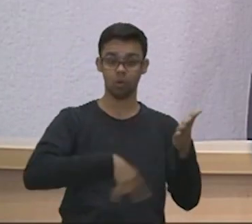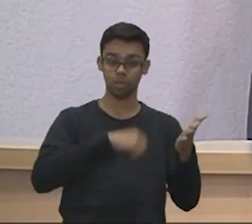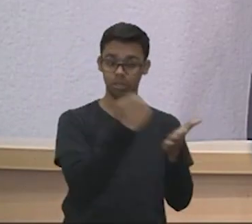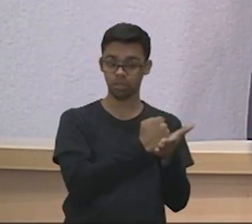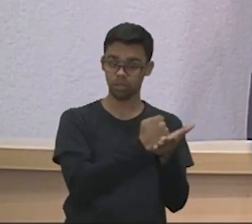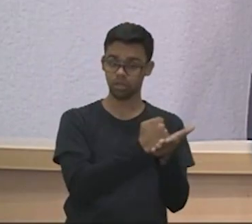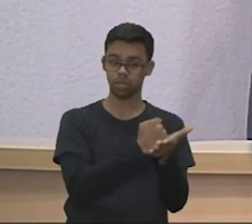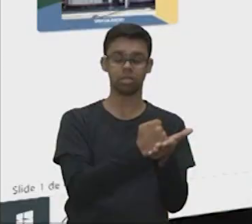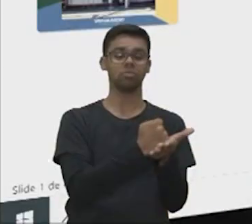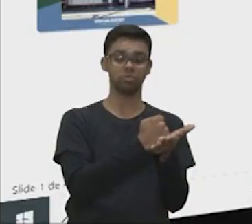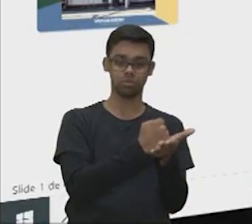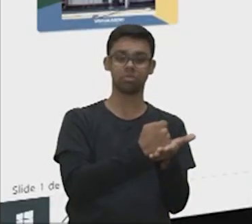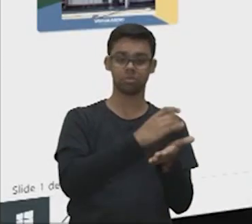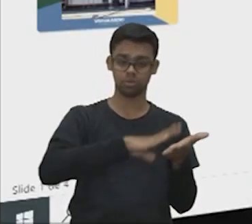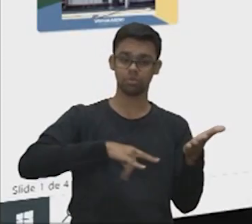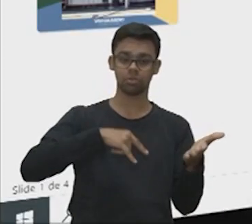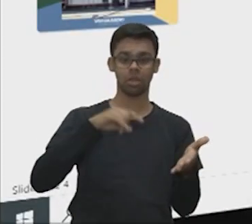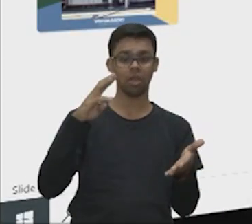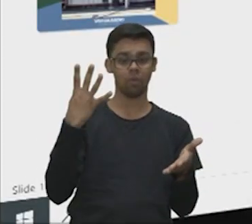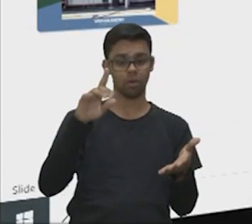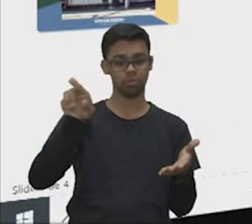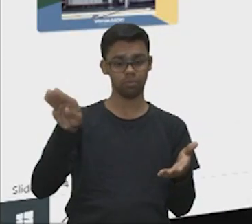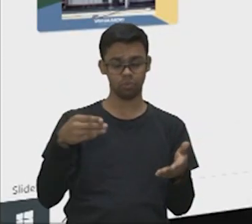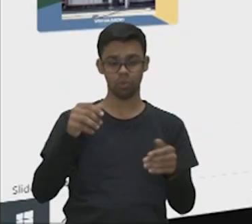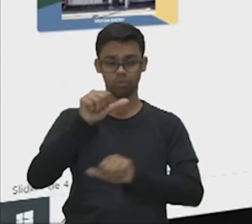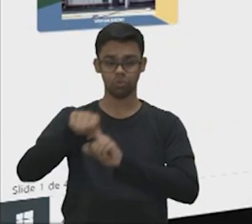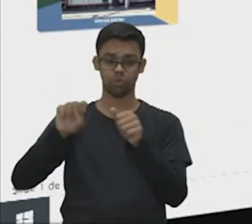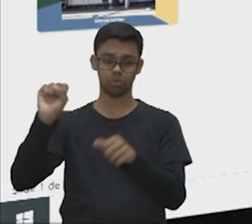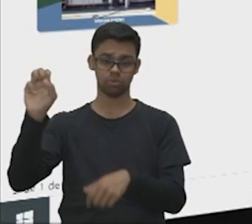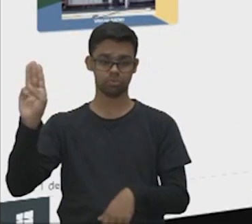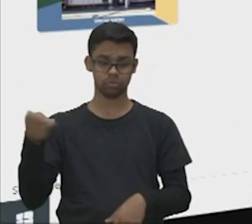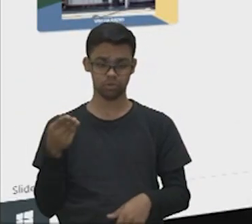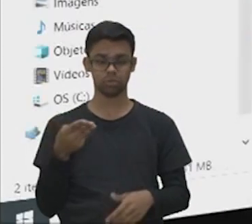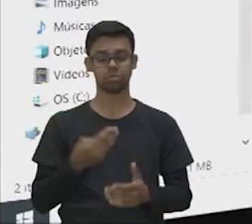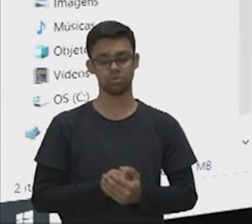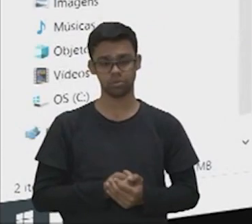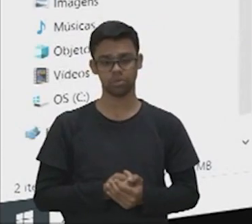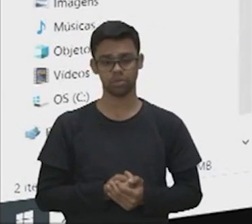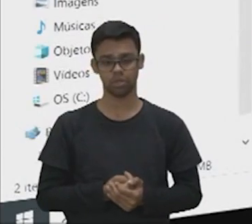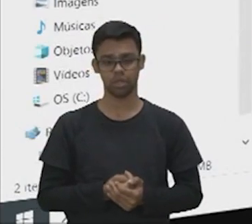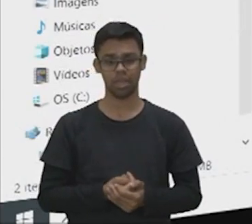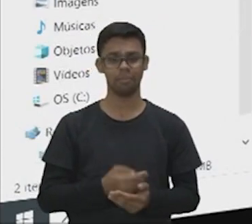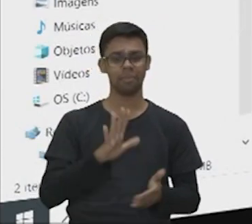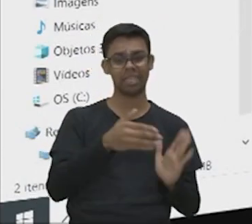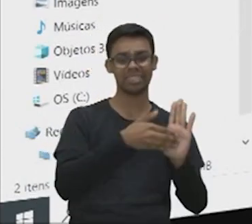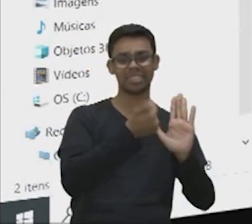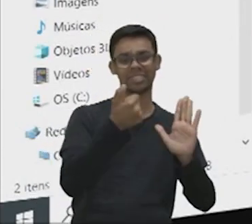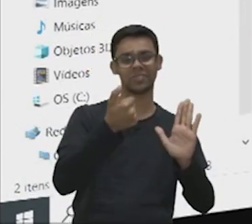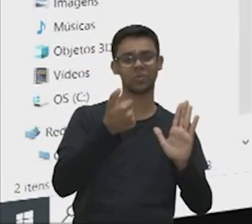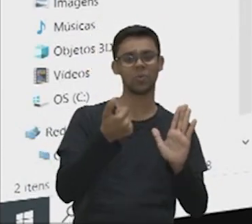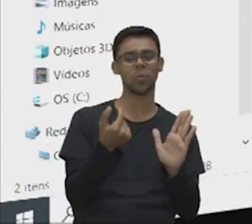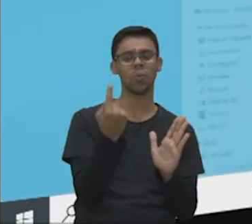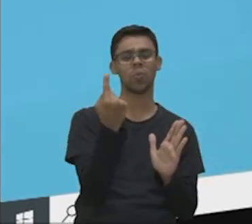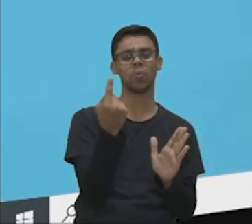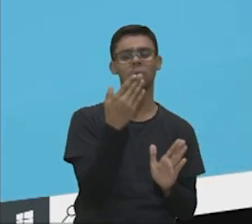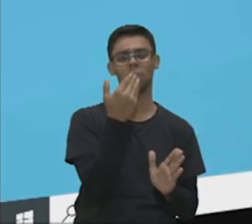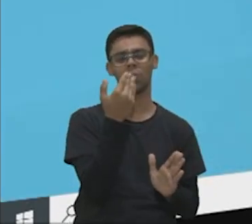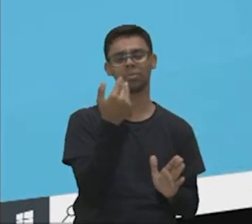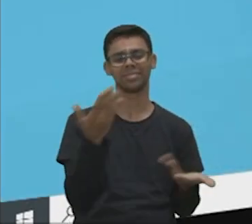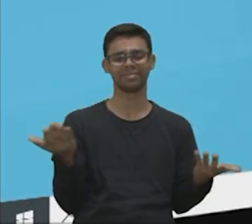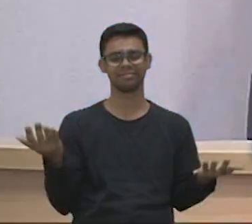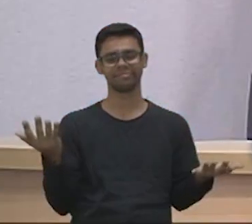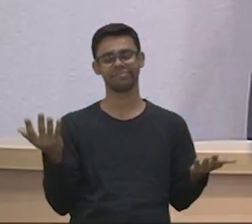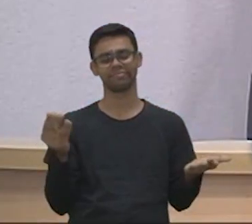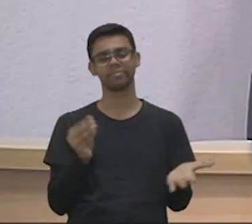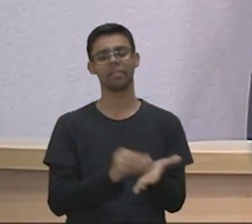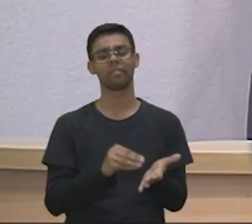uma refeição das crianças. O que acontece? A gente dobra o contrato e retira uma refeição? Precisava entender